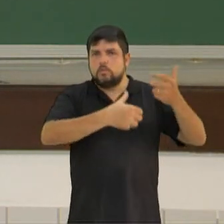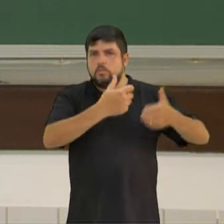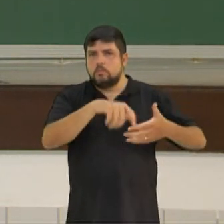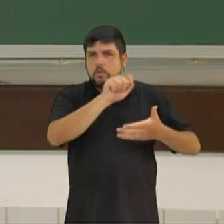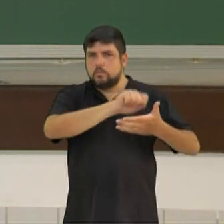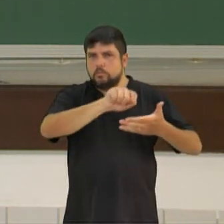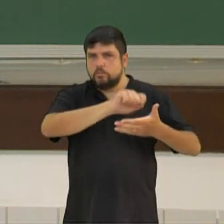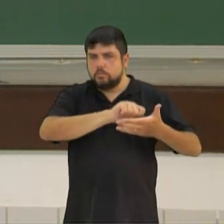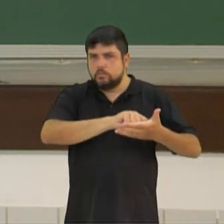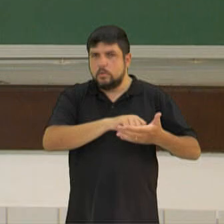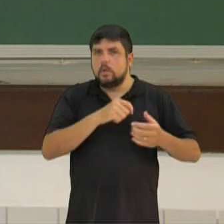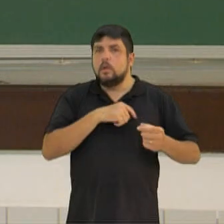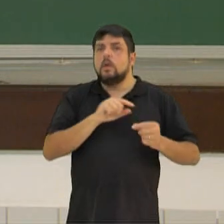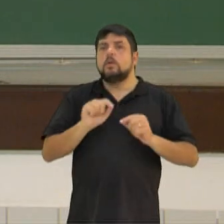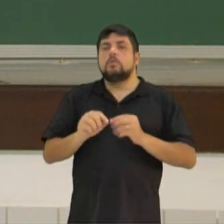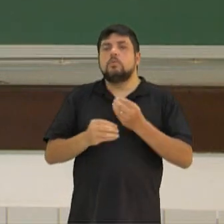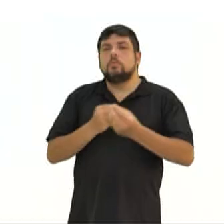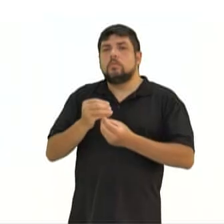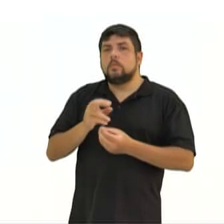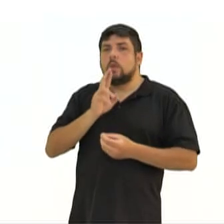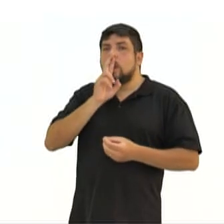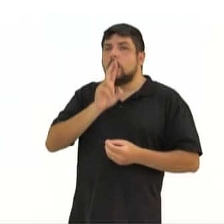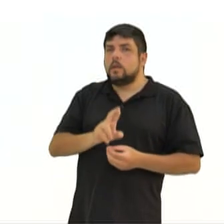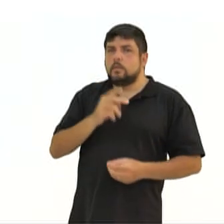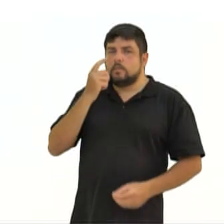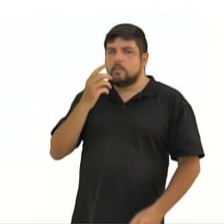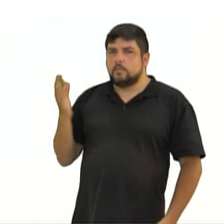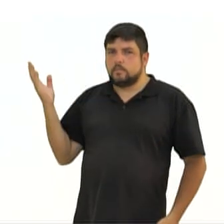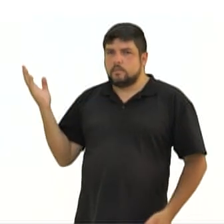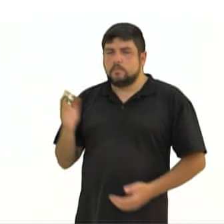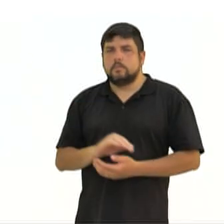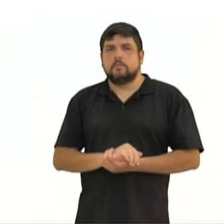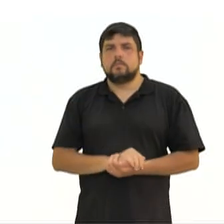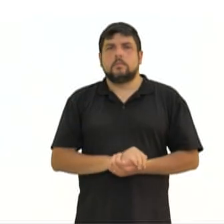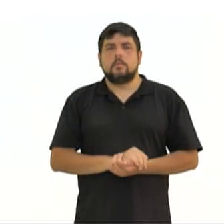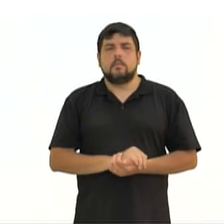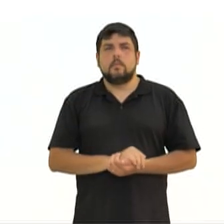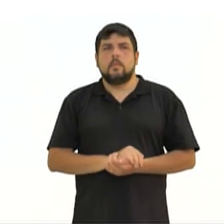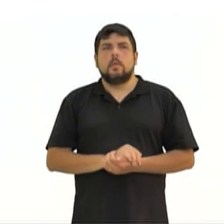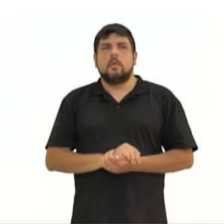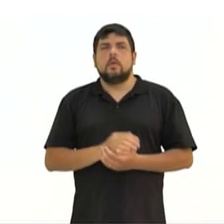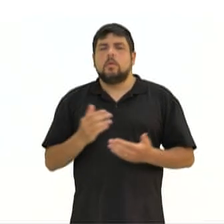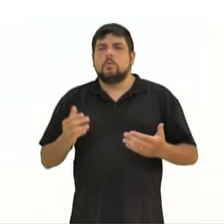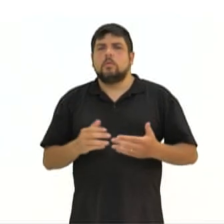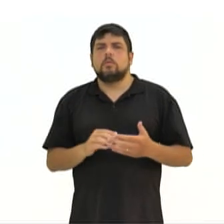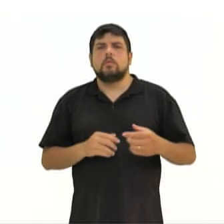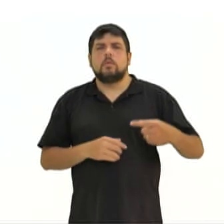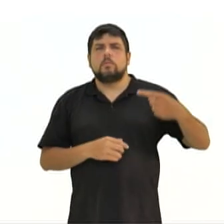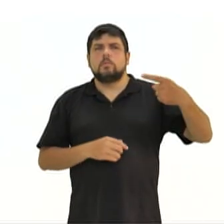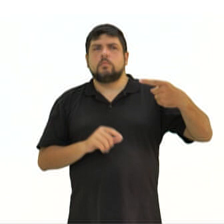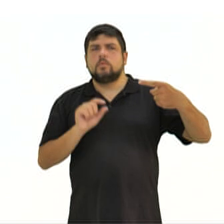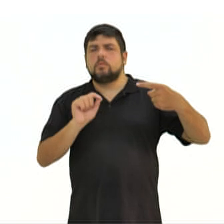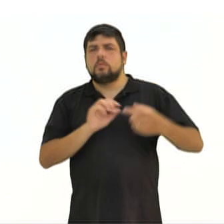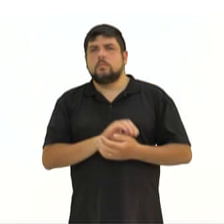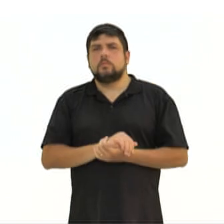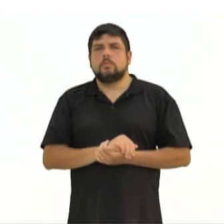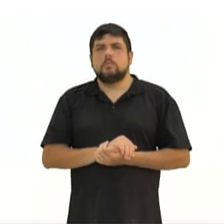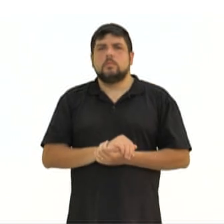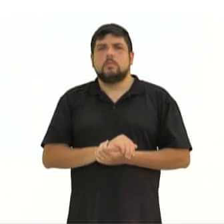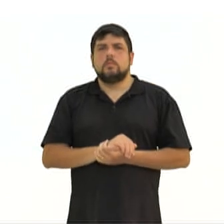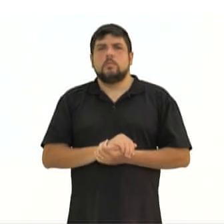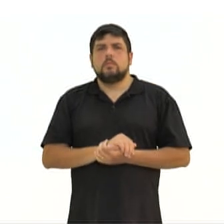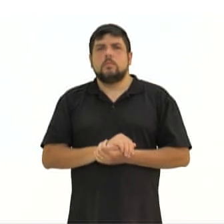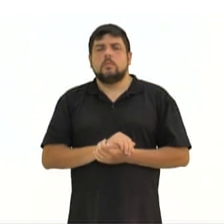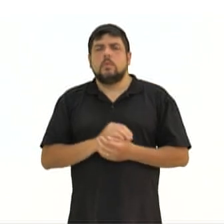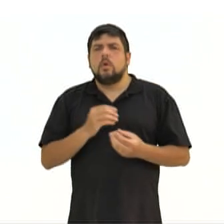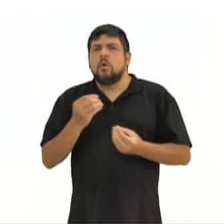tá? E vai responder essa questão aqui. O que a primeira questão da aula de hoje diz? Como que a física explica